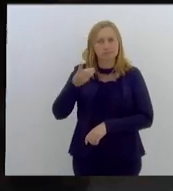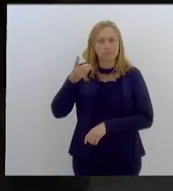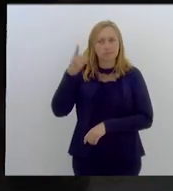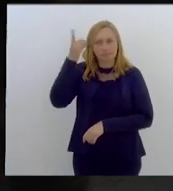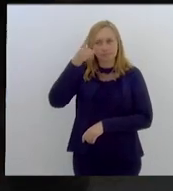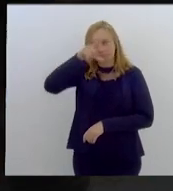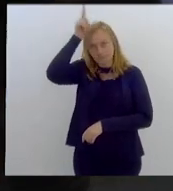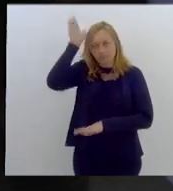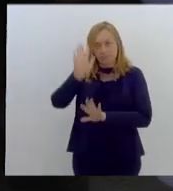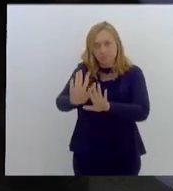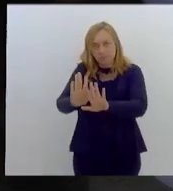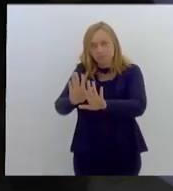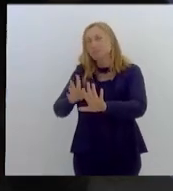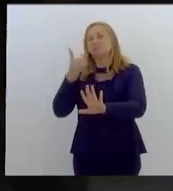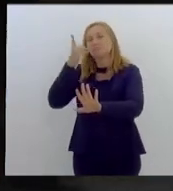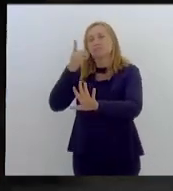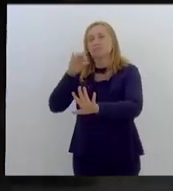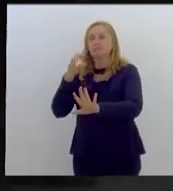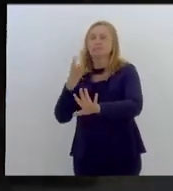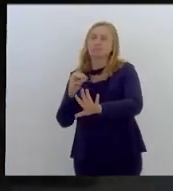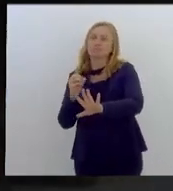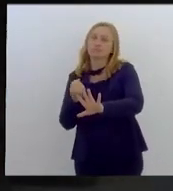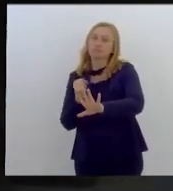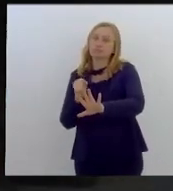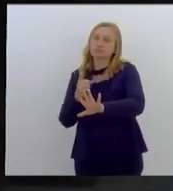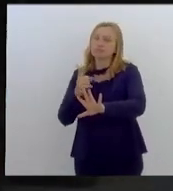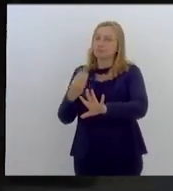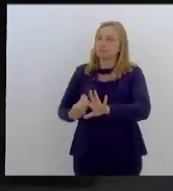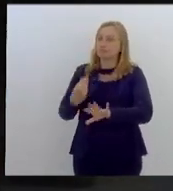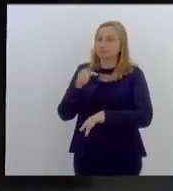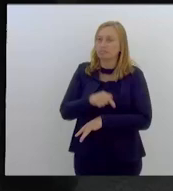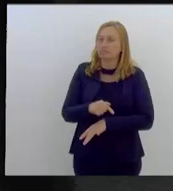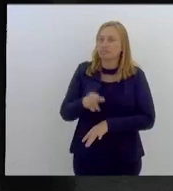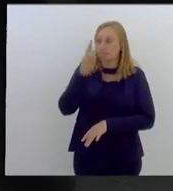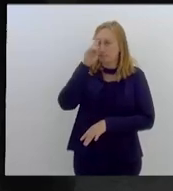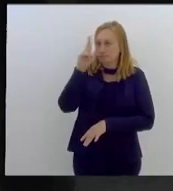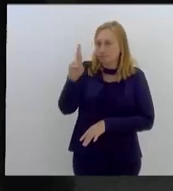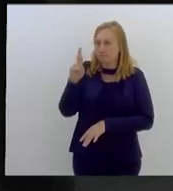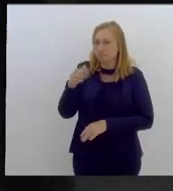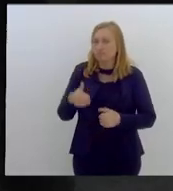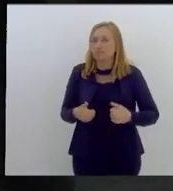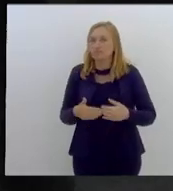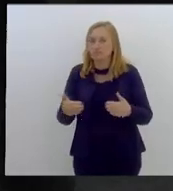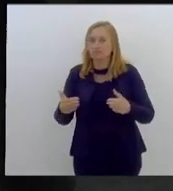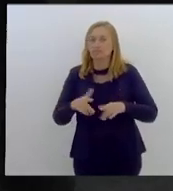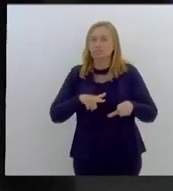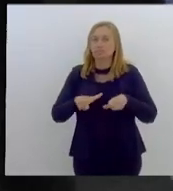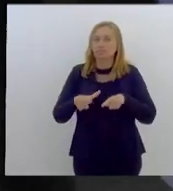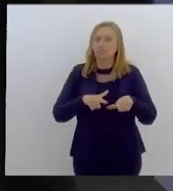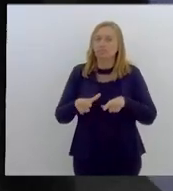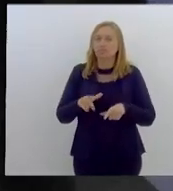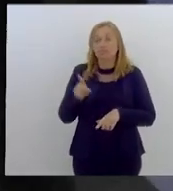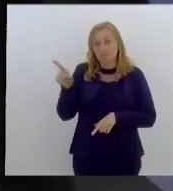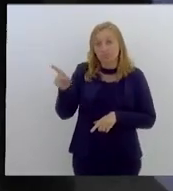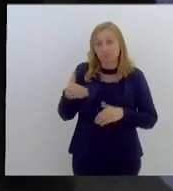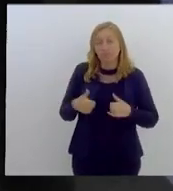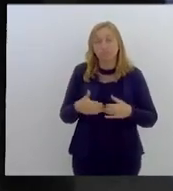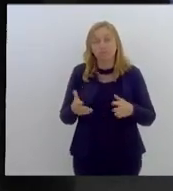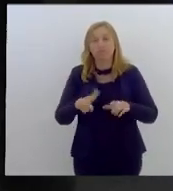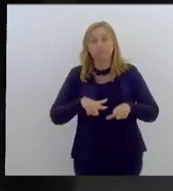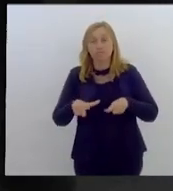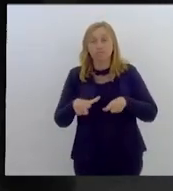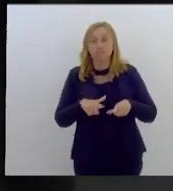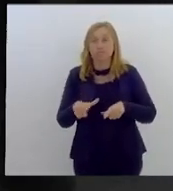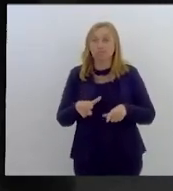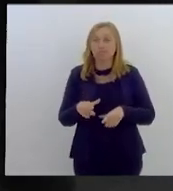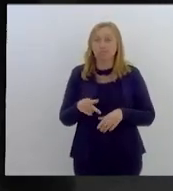no mérito, não. É que ele não estava aqui quando o senhor abriu os trabalhos. Quando ele abriu os trabalhos,